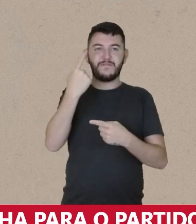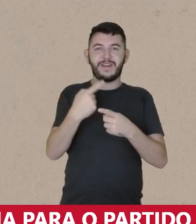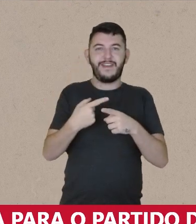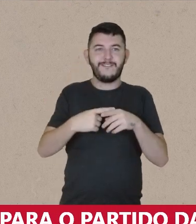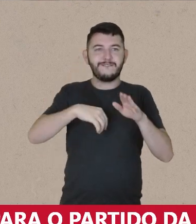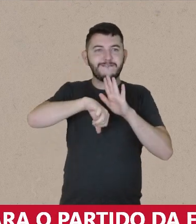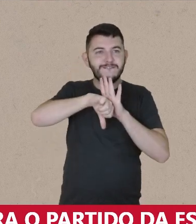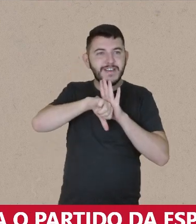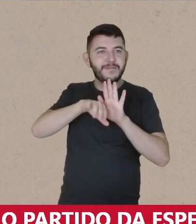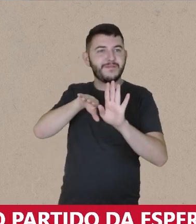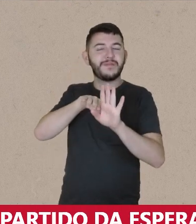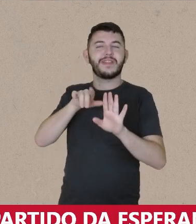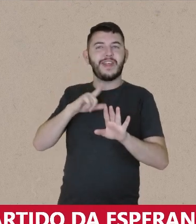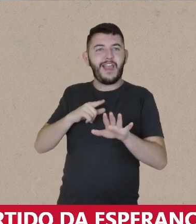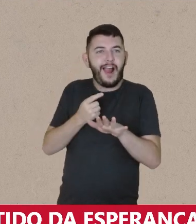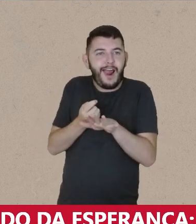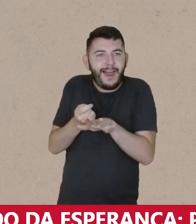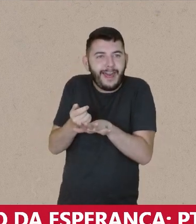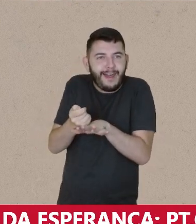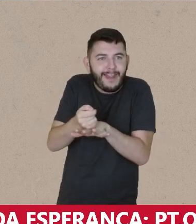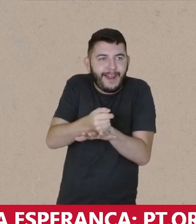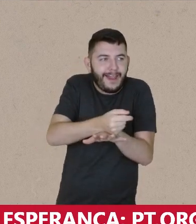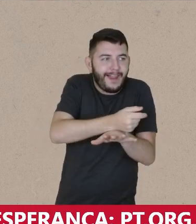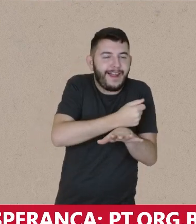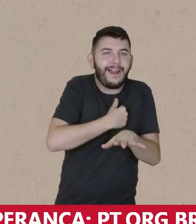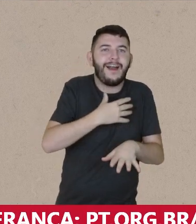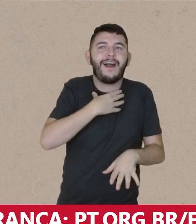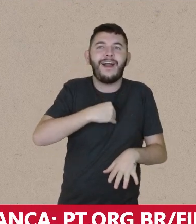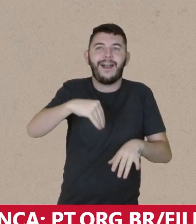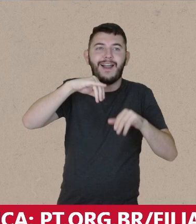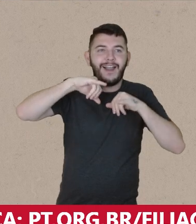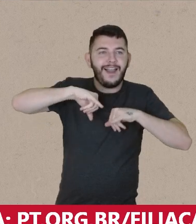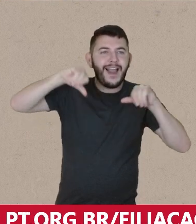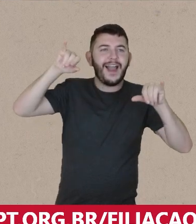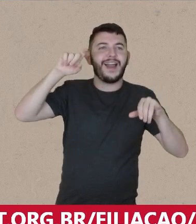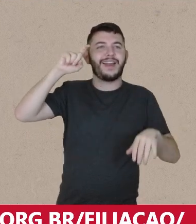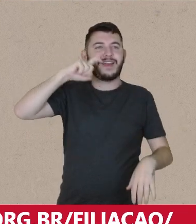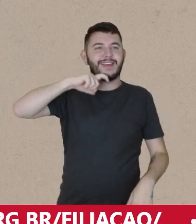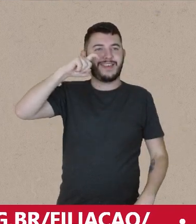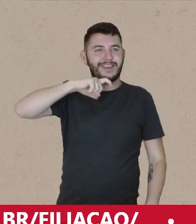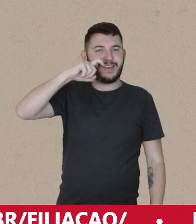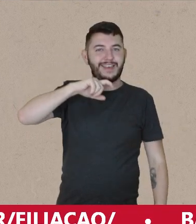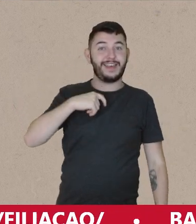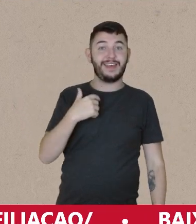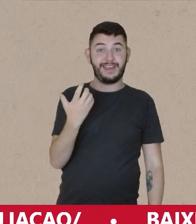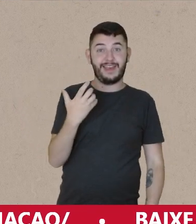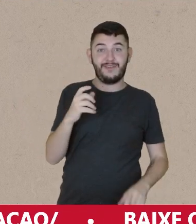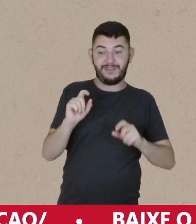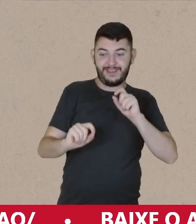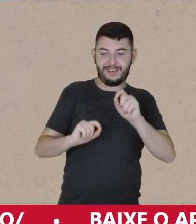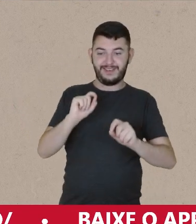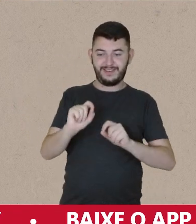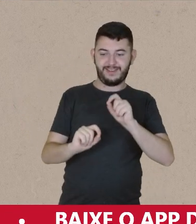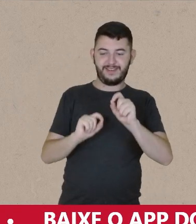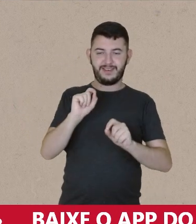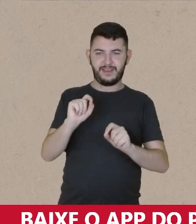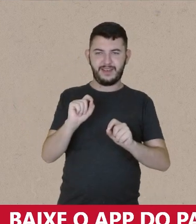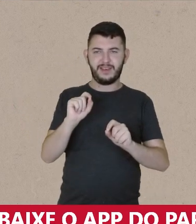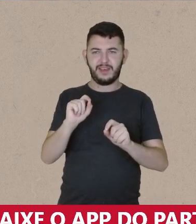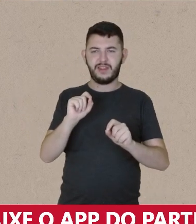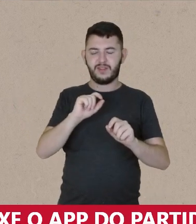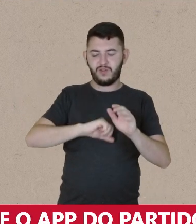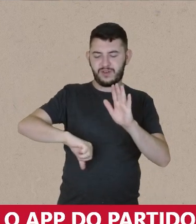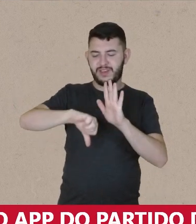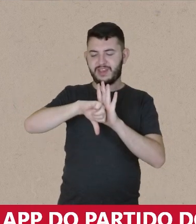quer impedir que amanhã responda por crime por causa do uso e